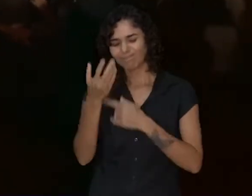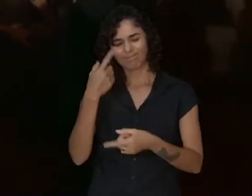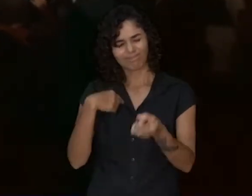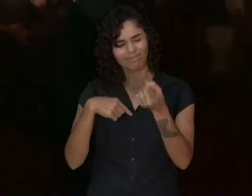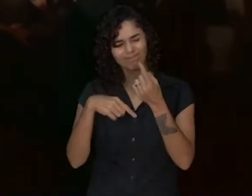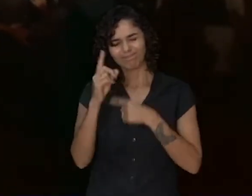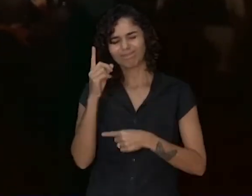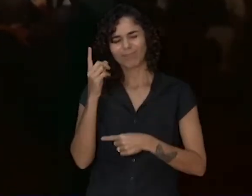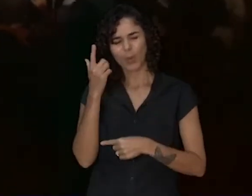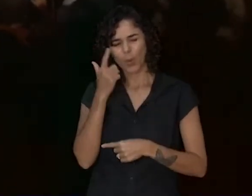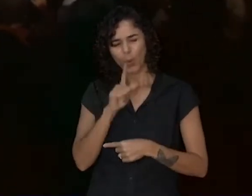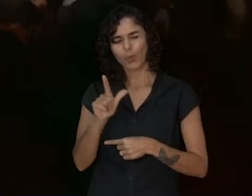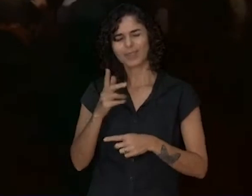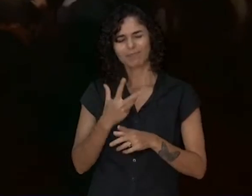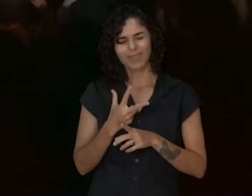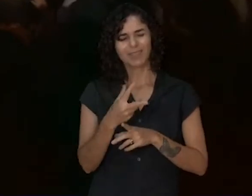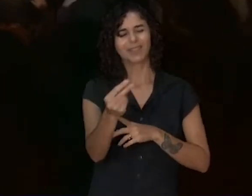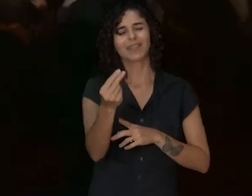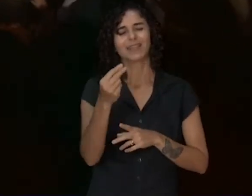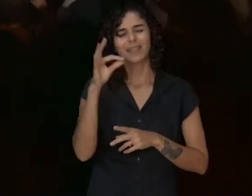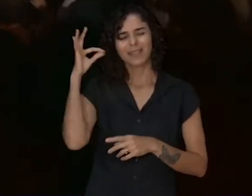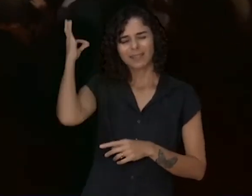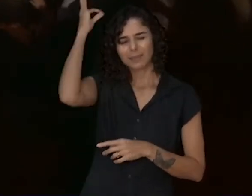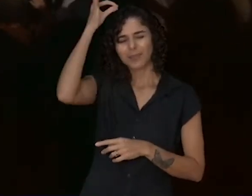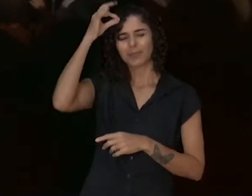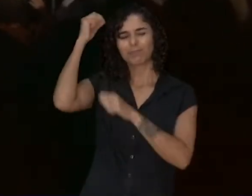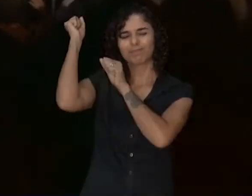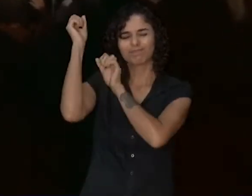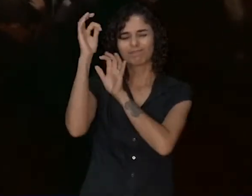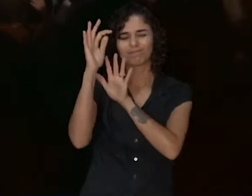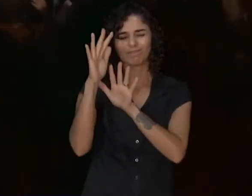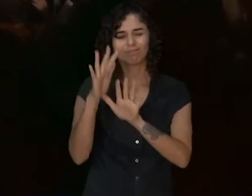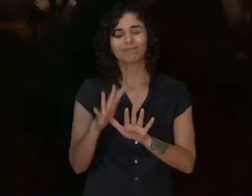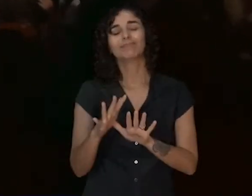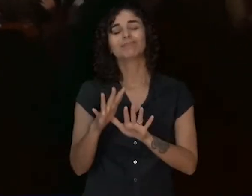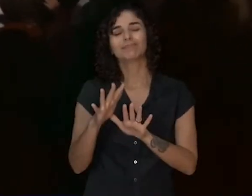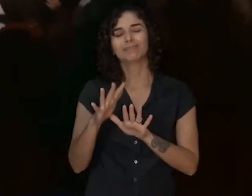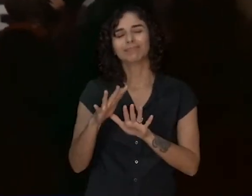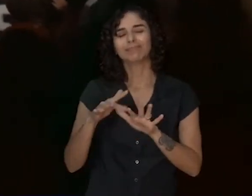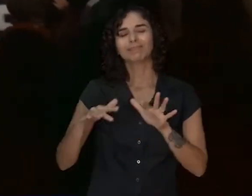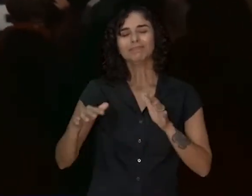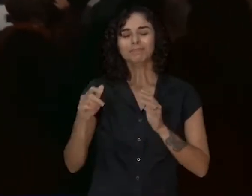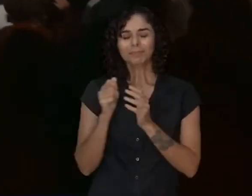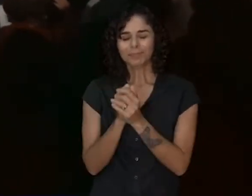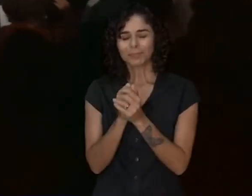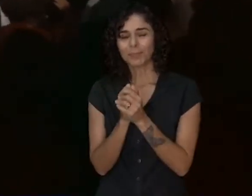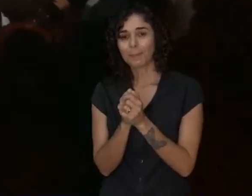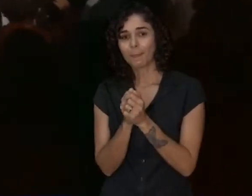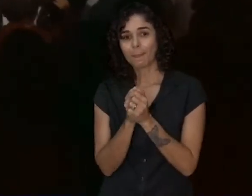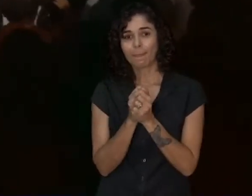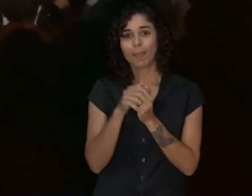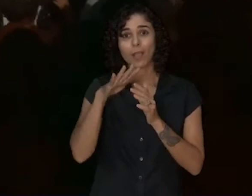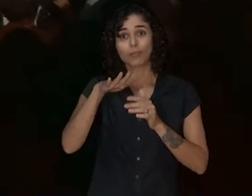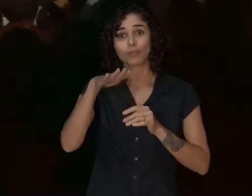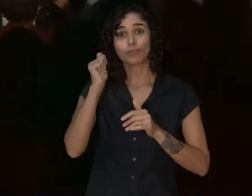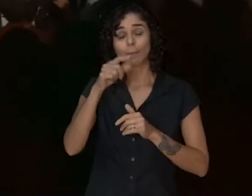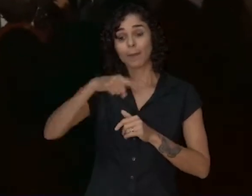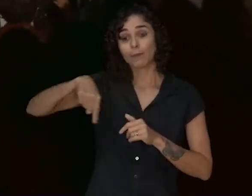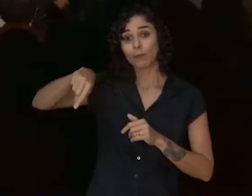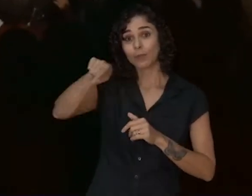Espírito Santo de Deus, vem sobre nós. Eu quero chamar você que está com as mãos erguidas sobre